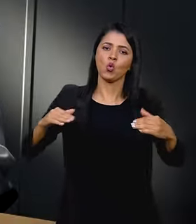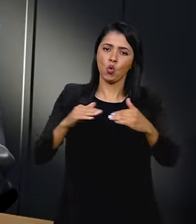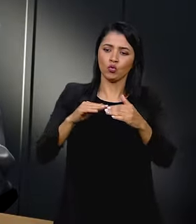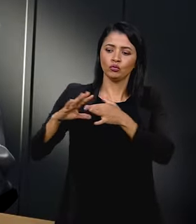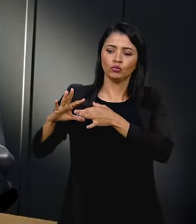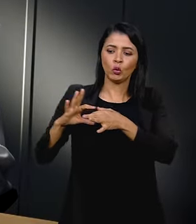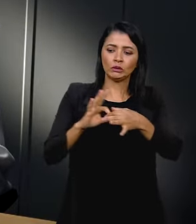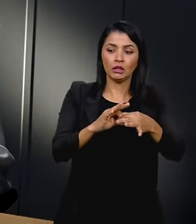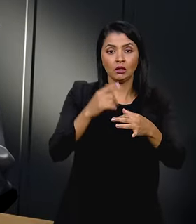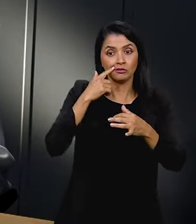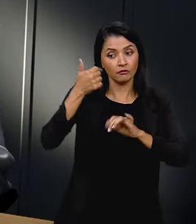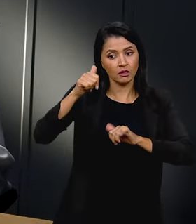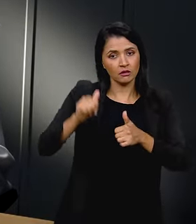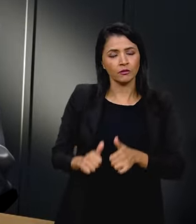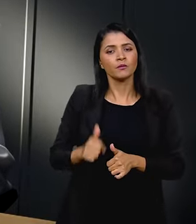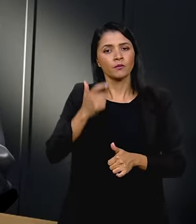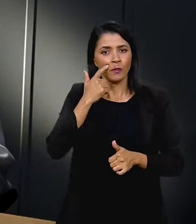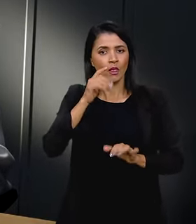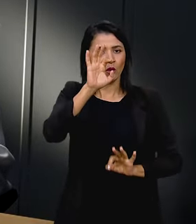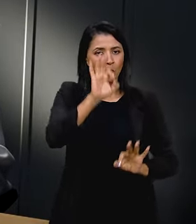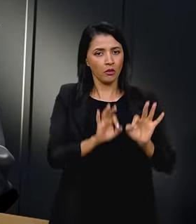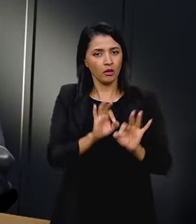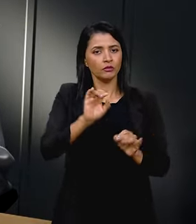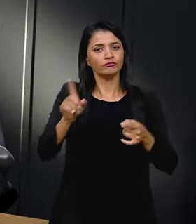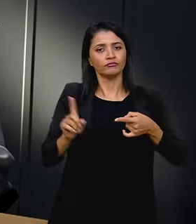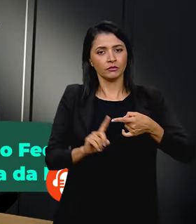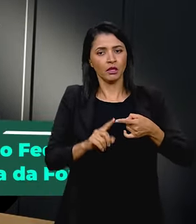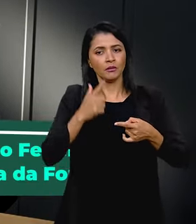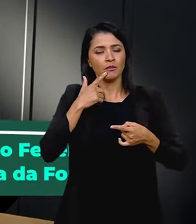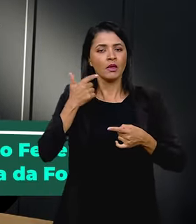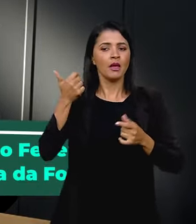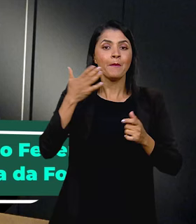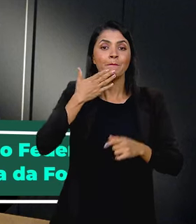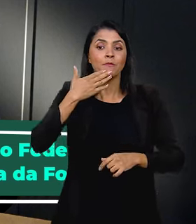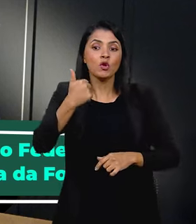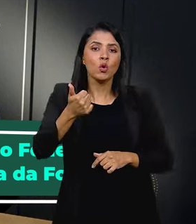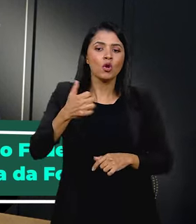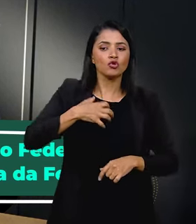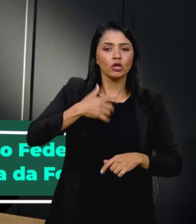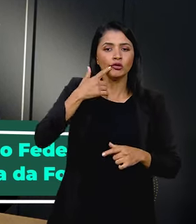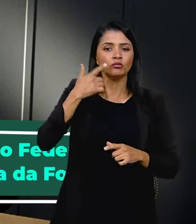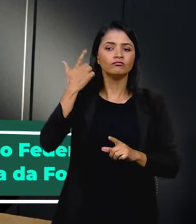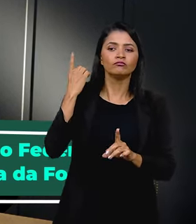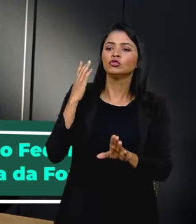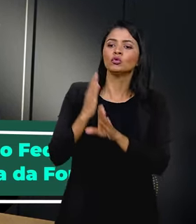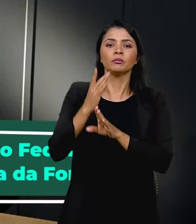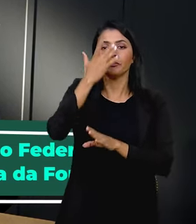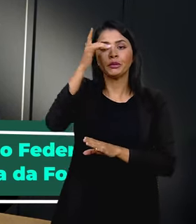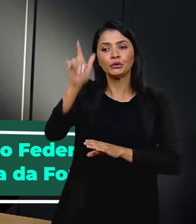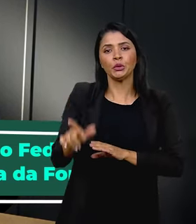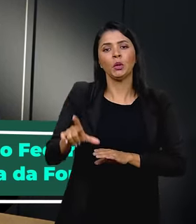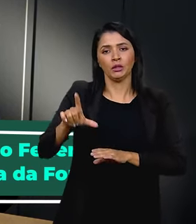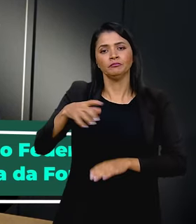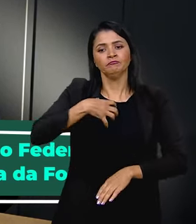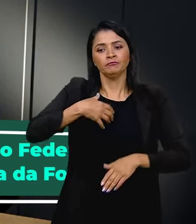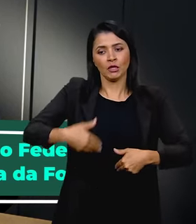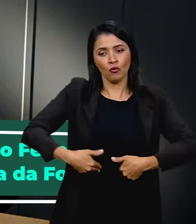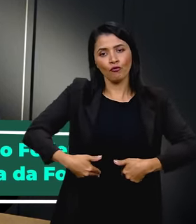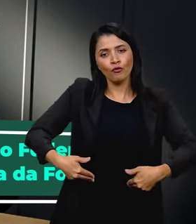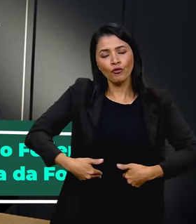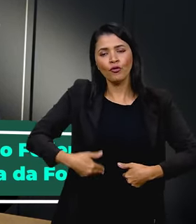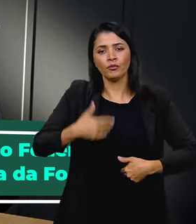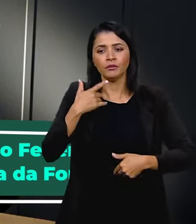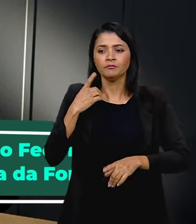plano ele tem algumas estratégias muito importantes Como aprimorar a forma de identificar eh as pessoas que estão passando fome chegar até